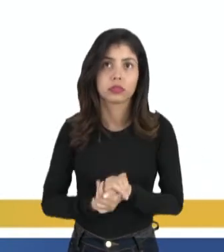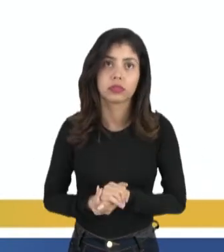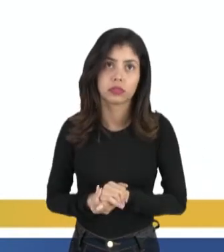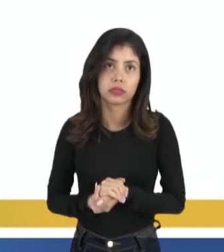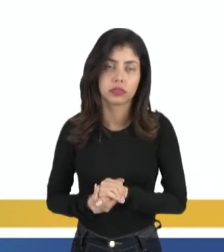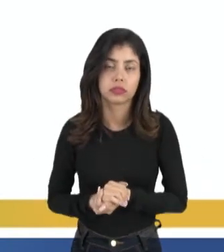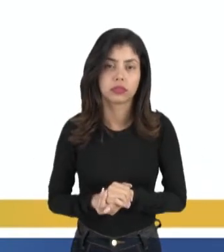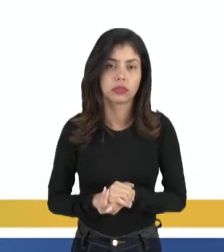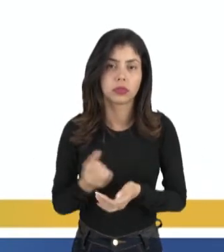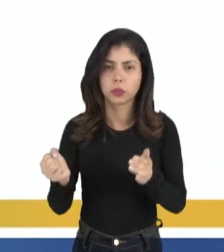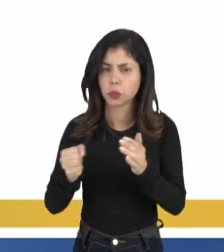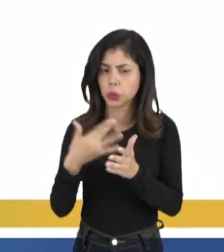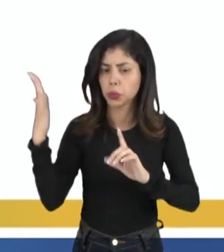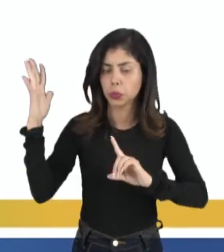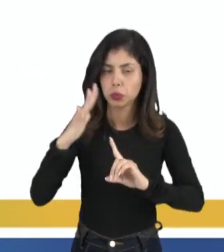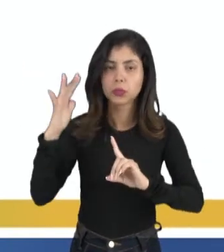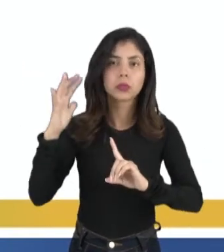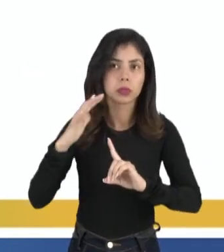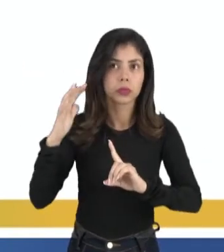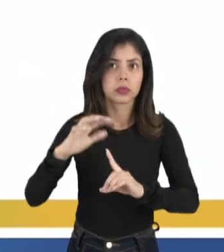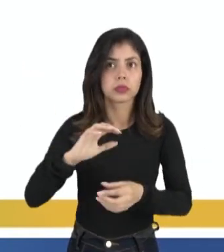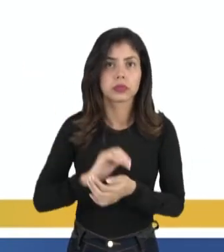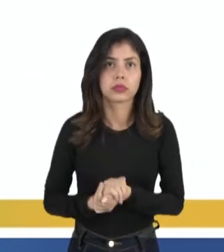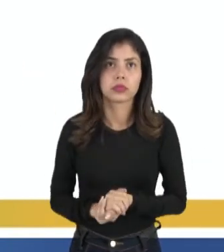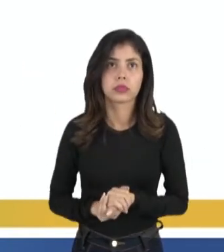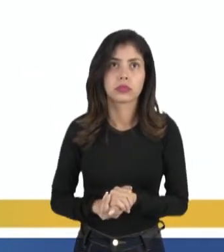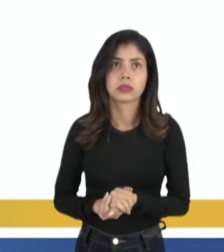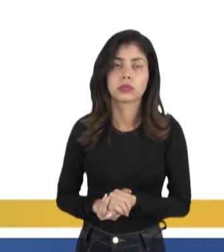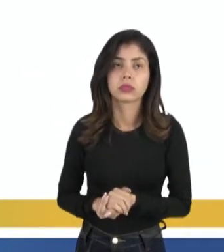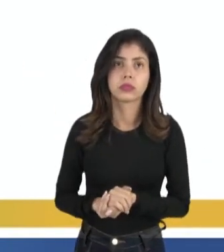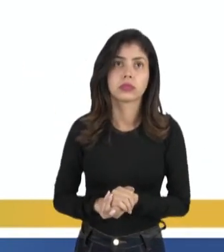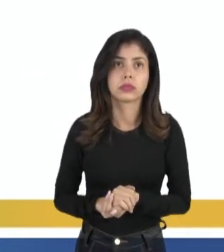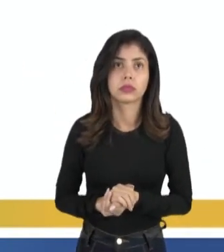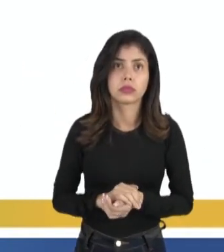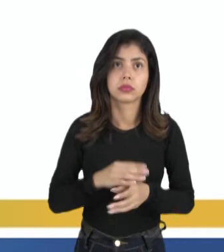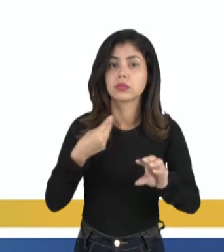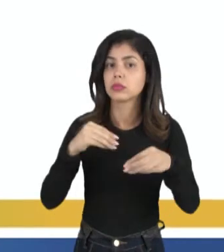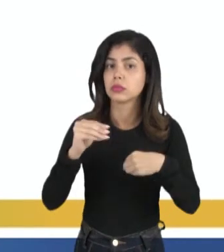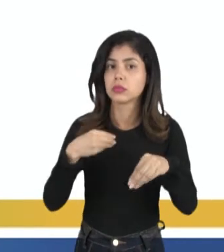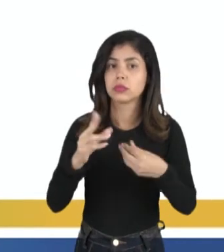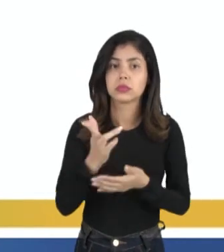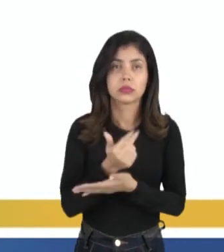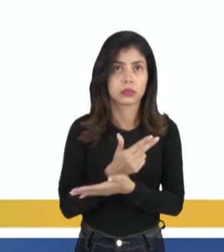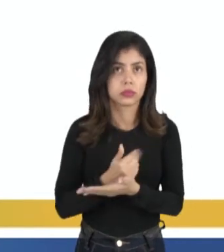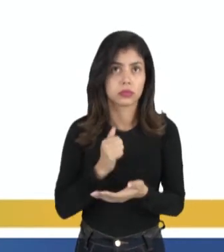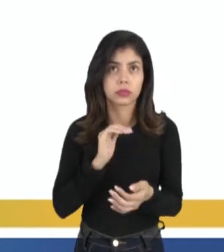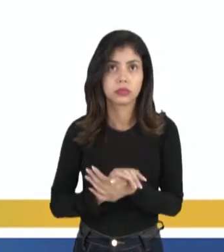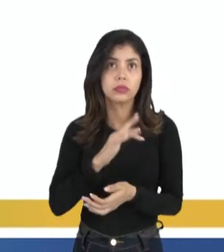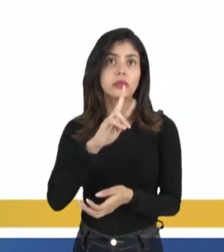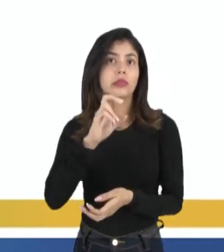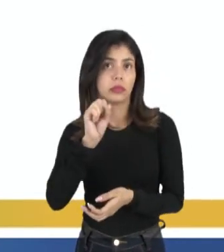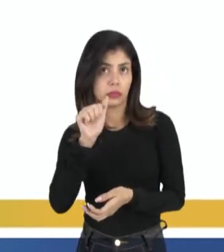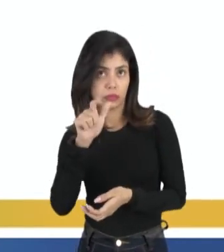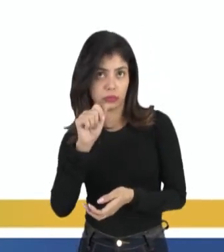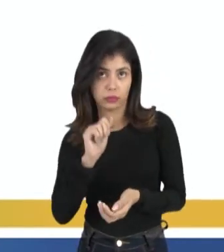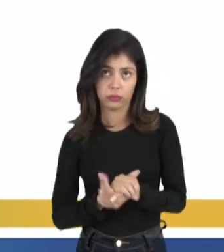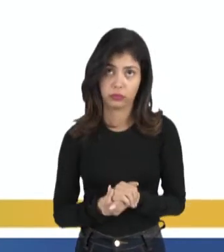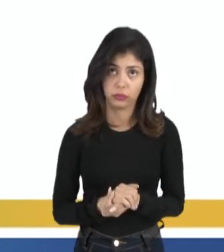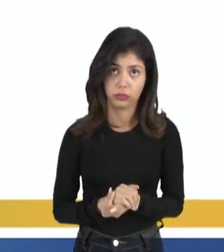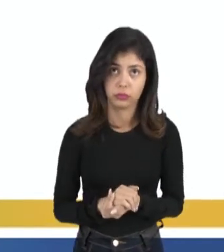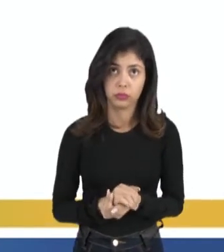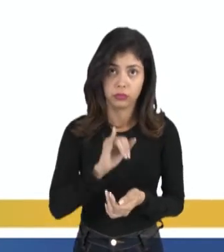que teve muita influência do surrealismo né e os artistas plásticos Tarsila do